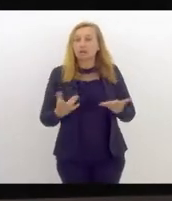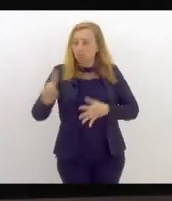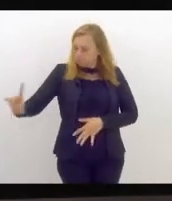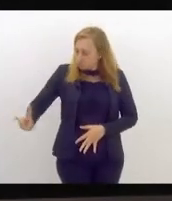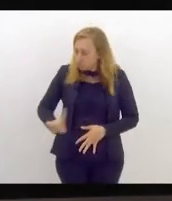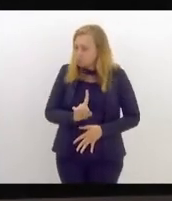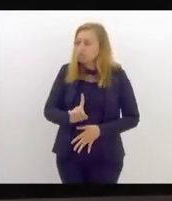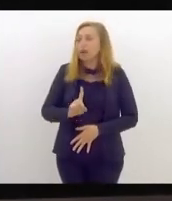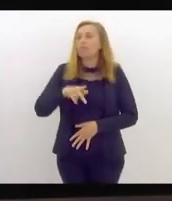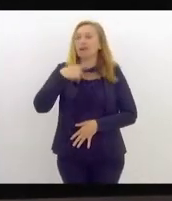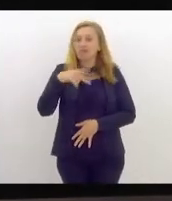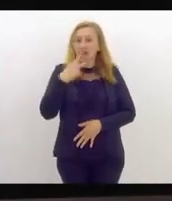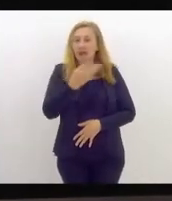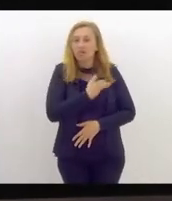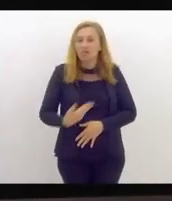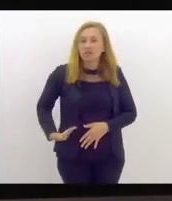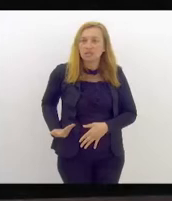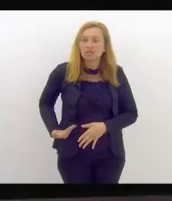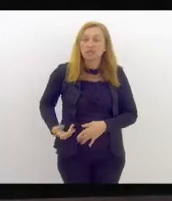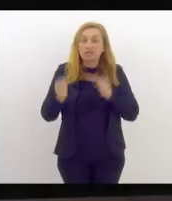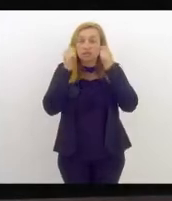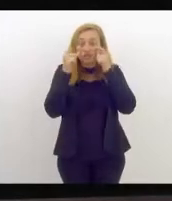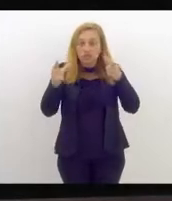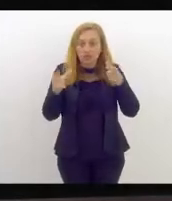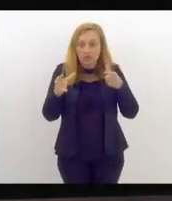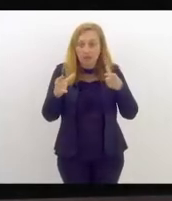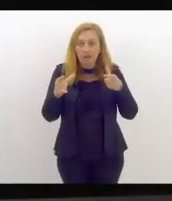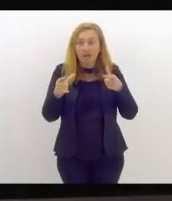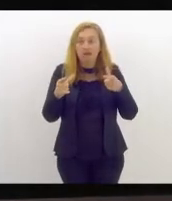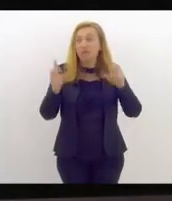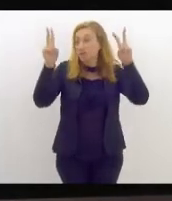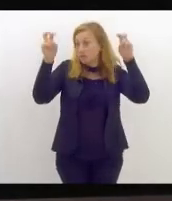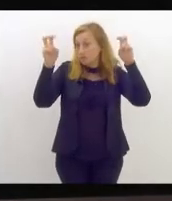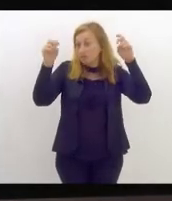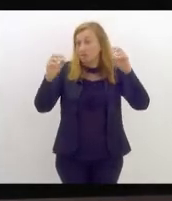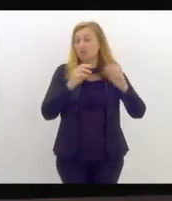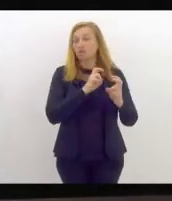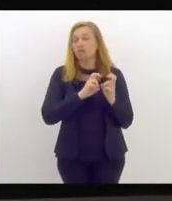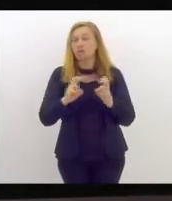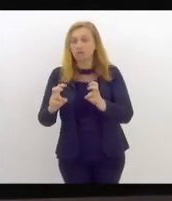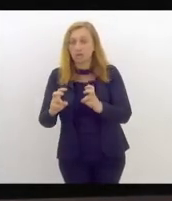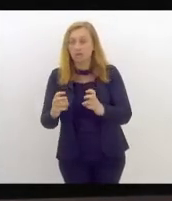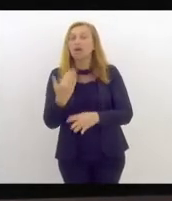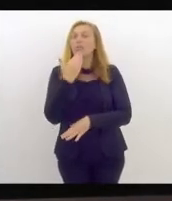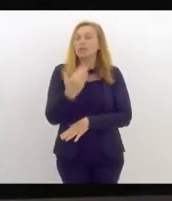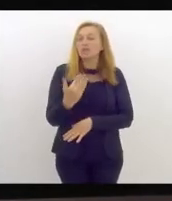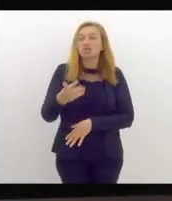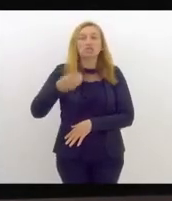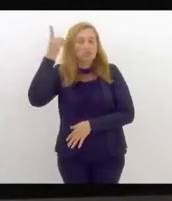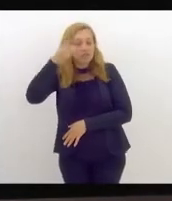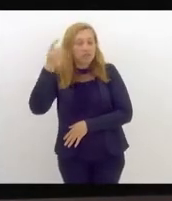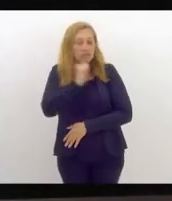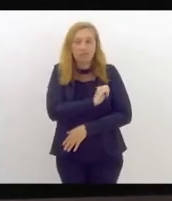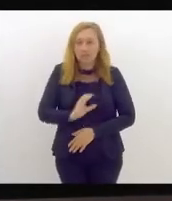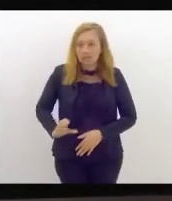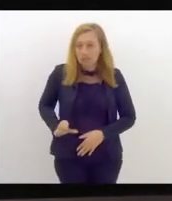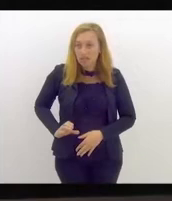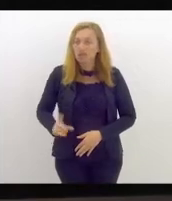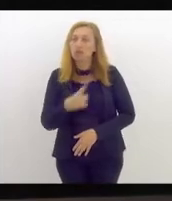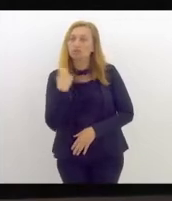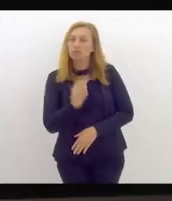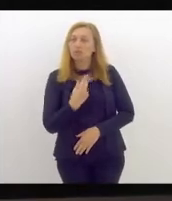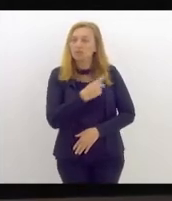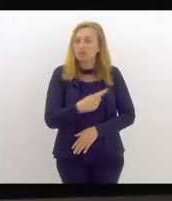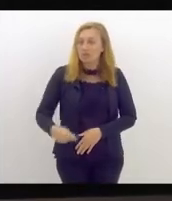para dizer ao Governador para ele despertar em relação à questão da SuperVia solicitado do deputado nosso